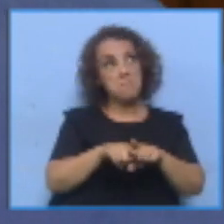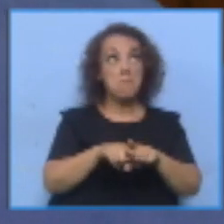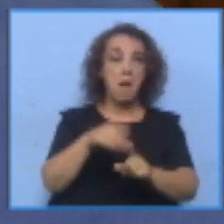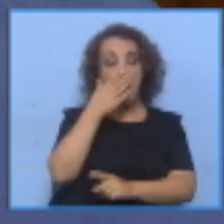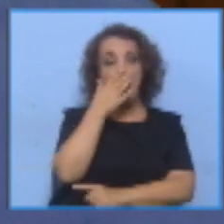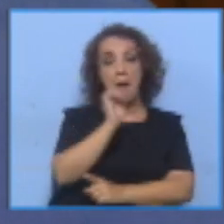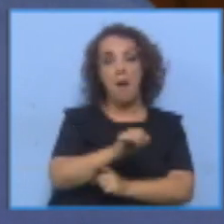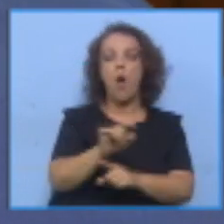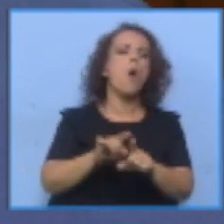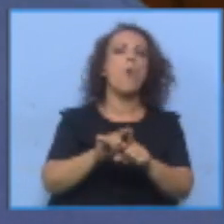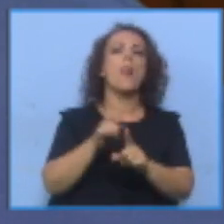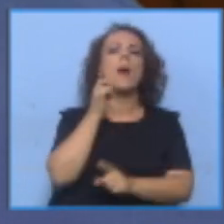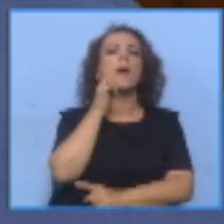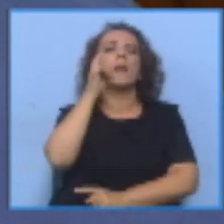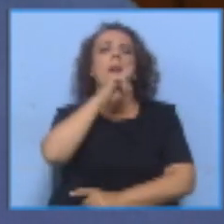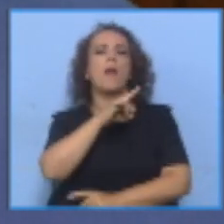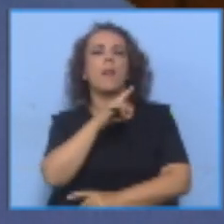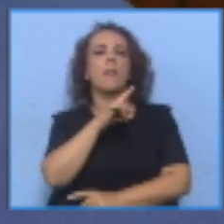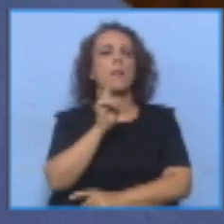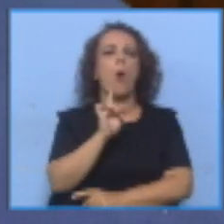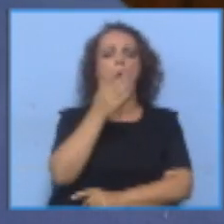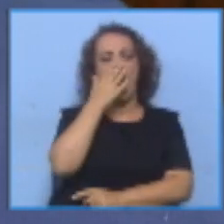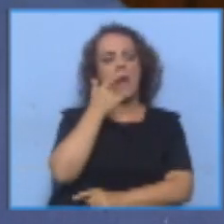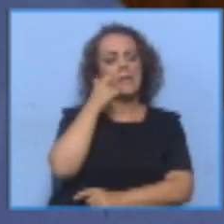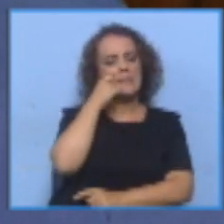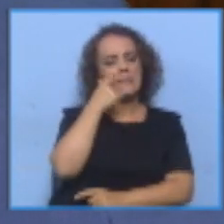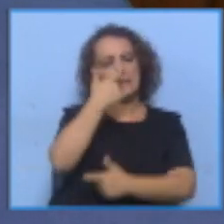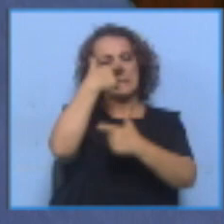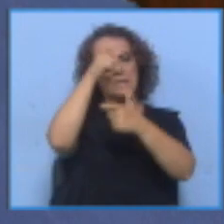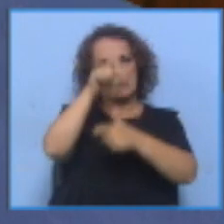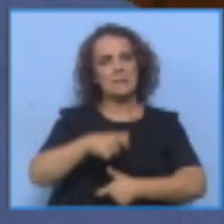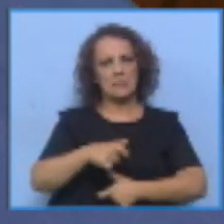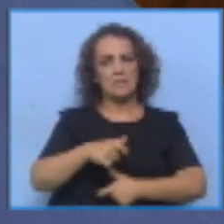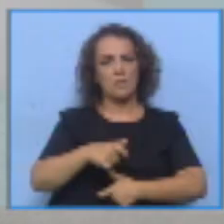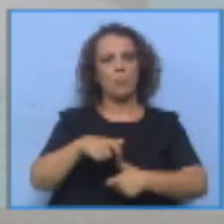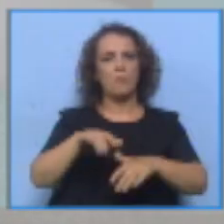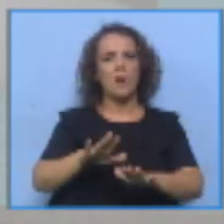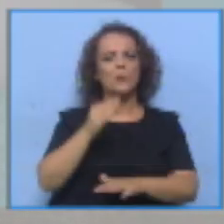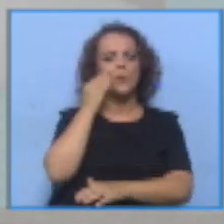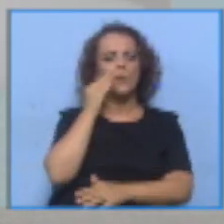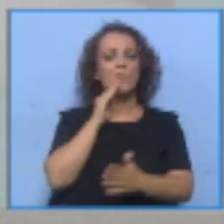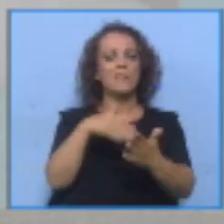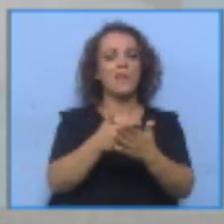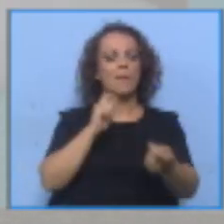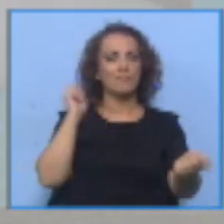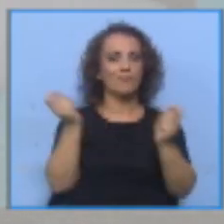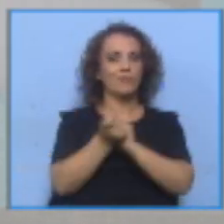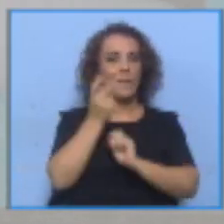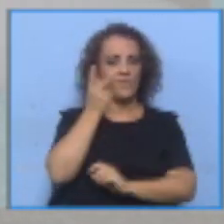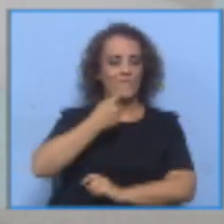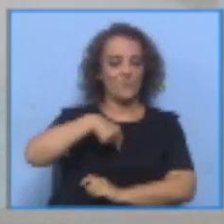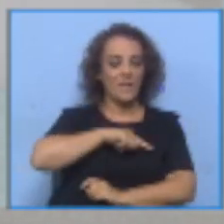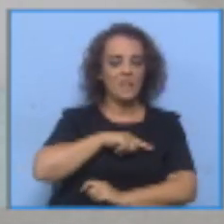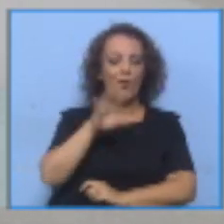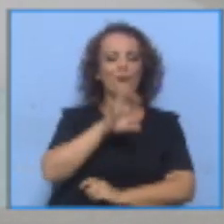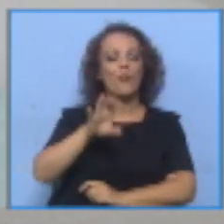dizer quem vai ser o governante, fazemos-lo como cidadãos, evidentemente, mas na transformação que nós fazemos da nossa vida, do nosso estilo